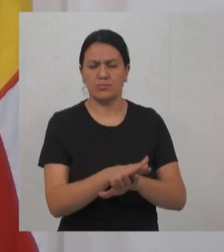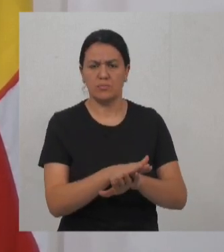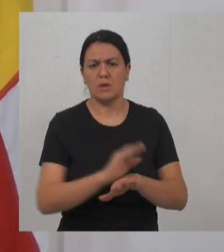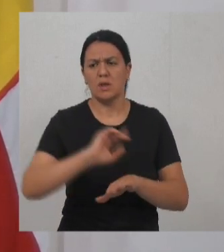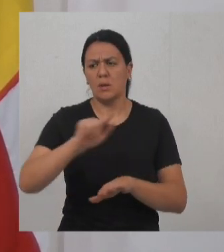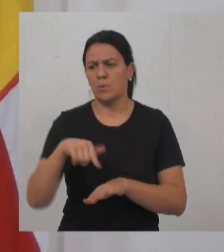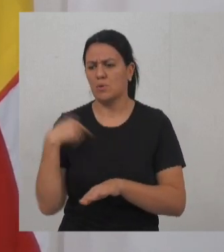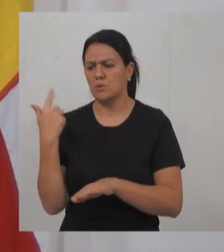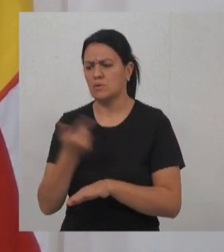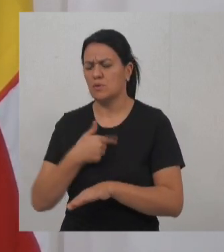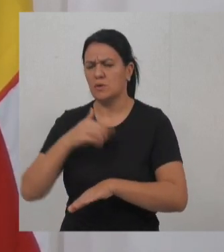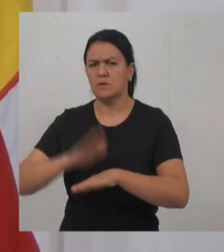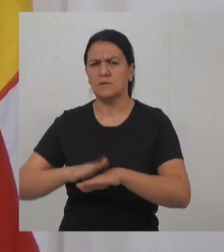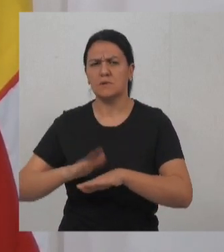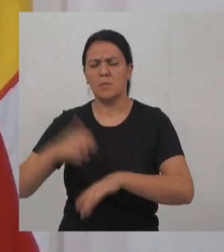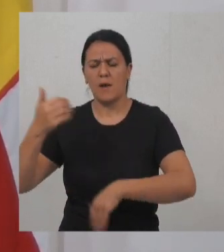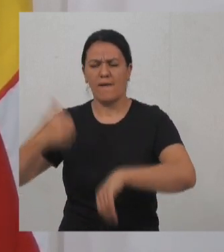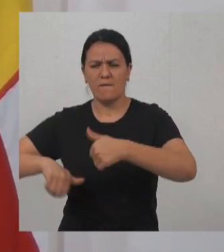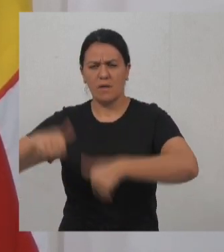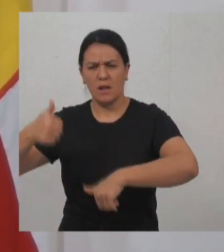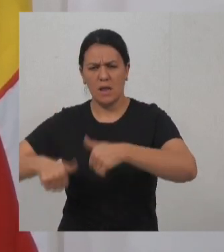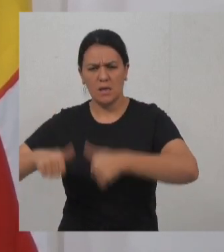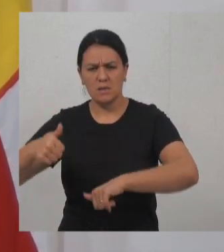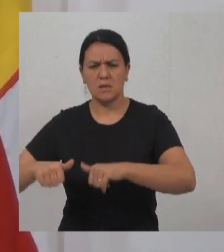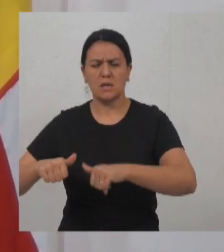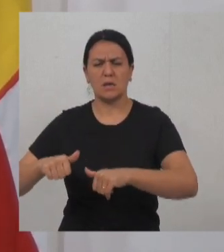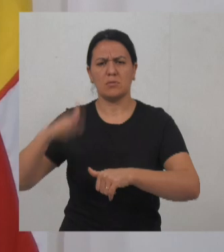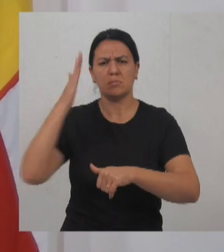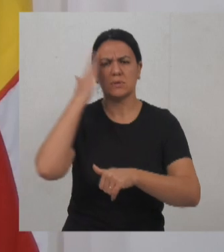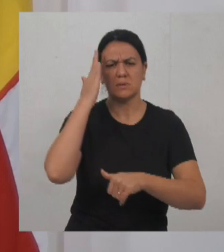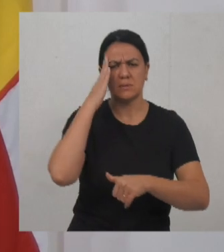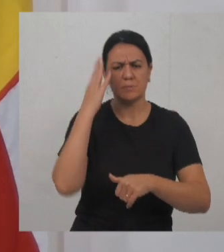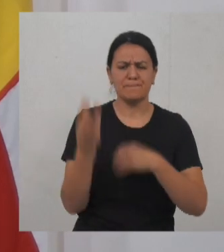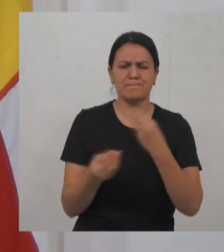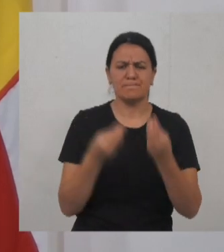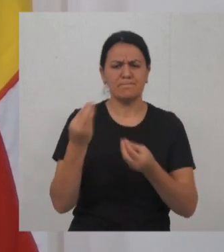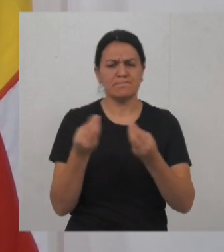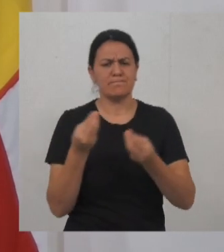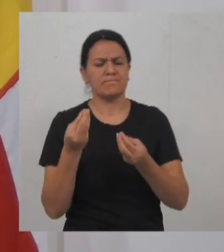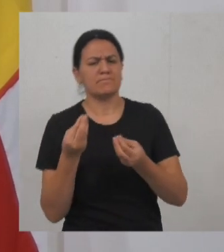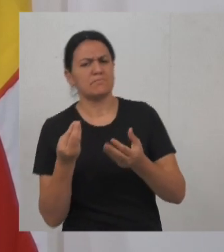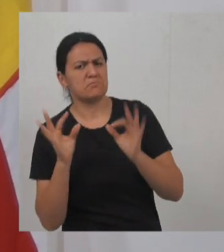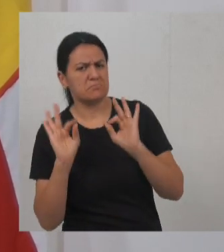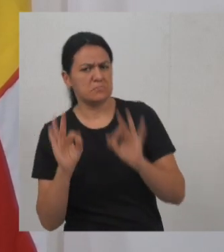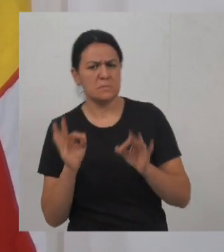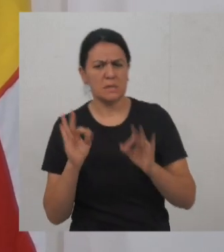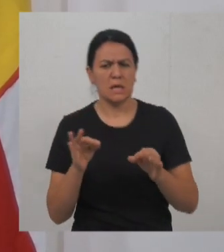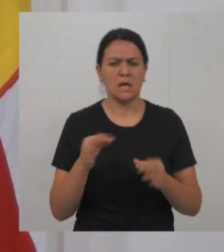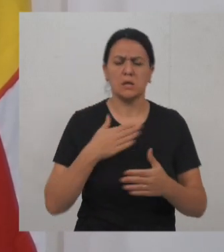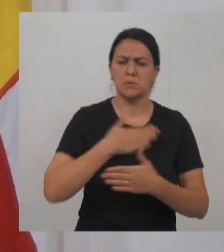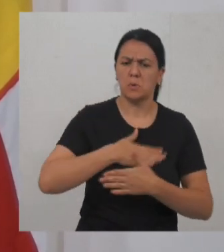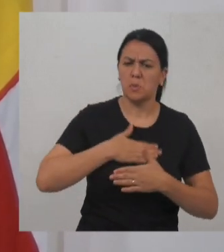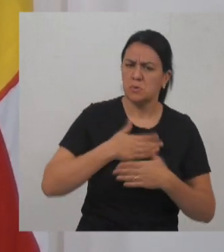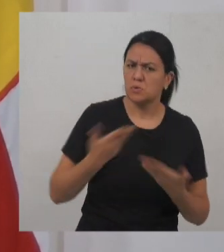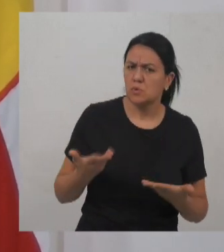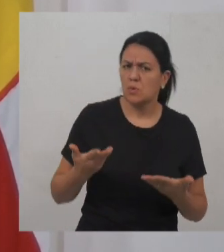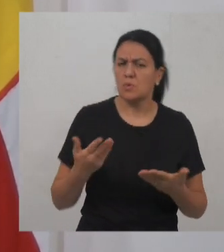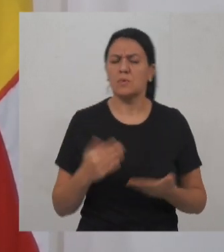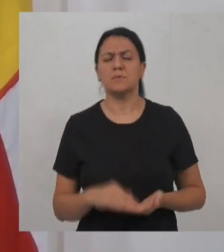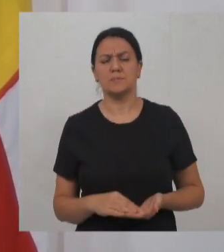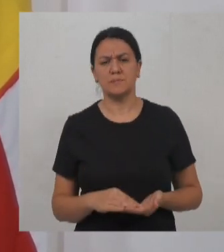propusemos aos juízes questionários para saber o nível de satisfação dos nossos programas, das nossas